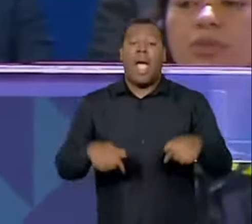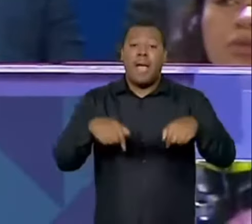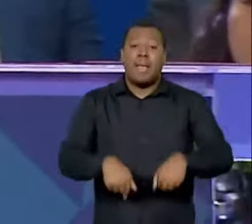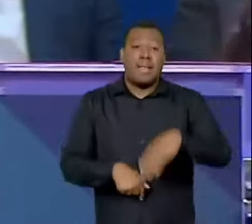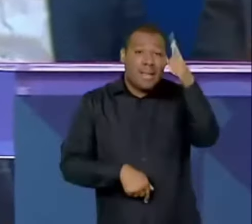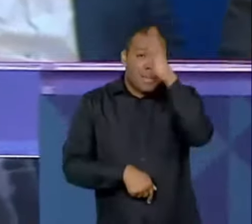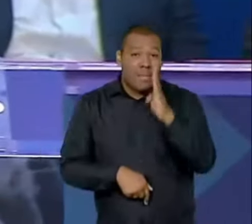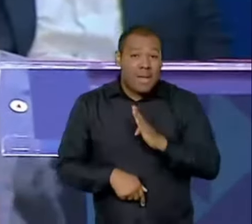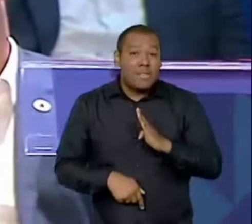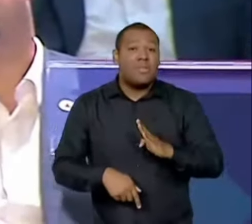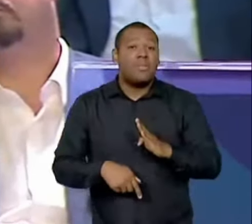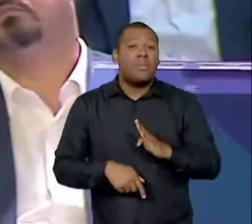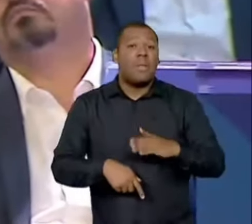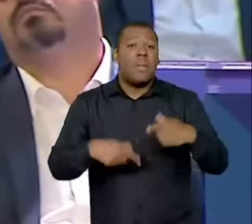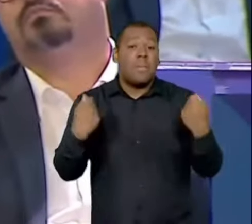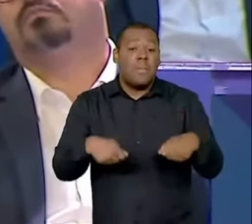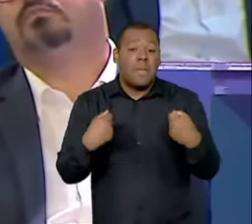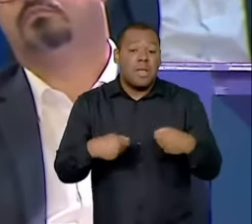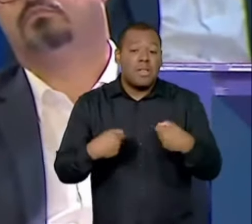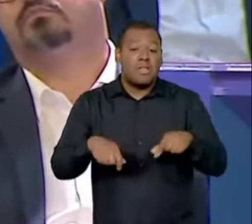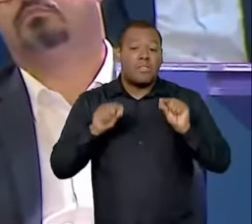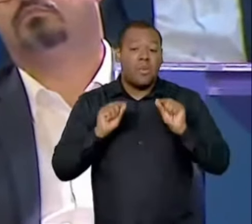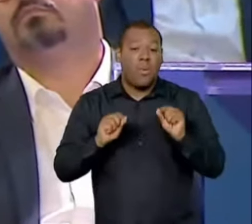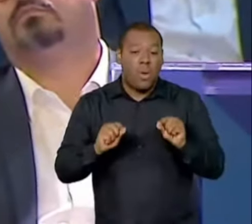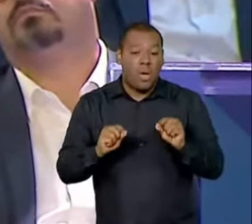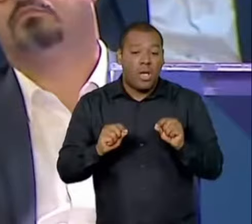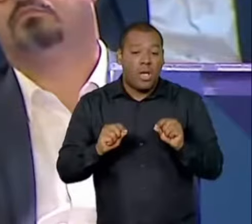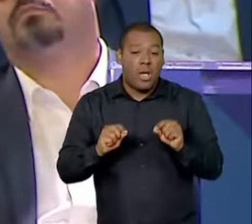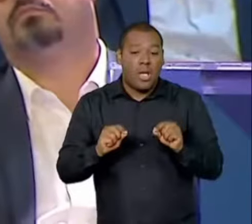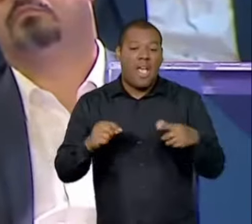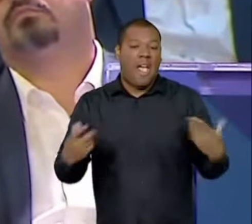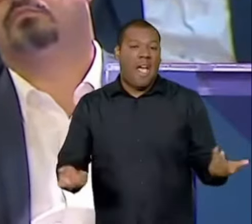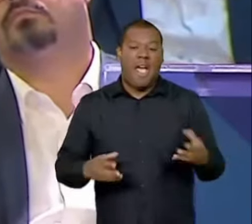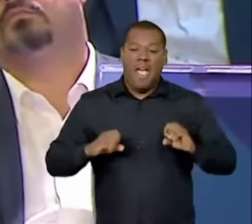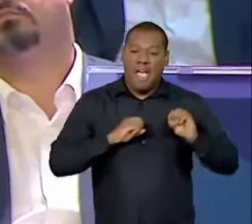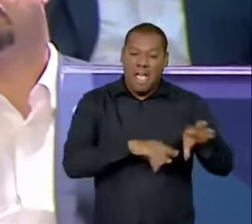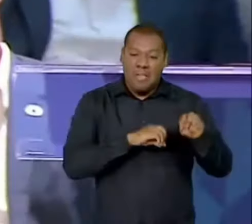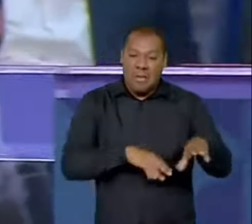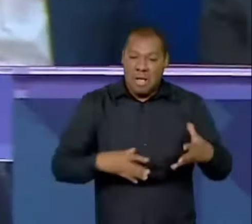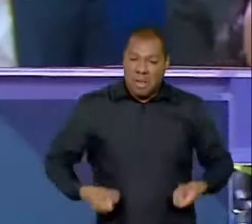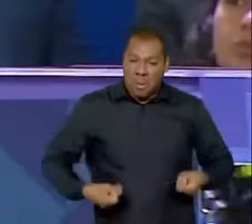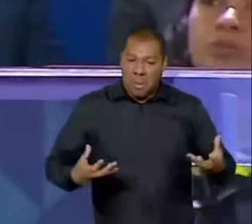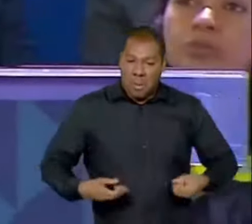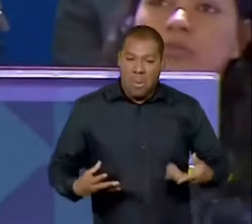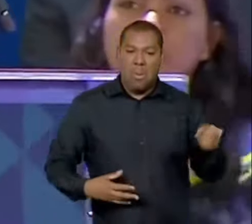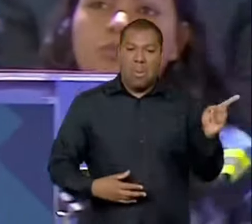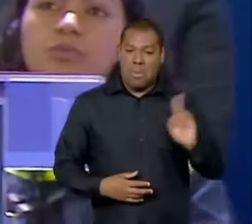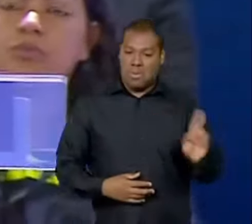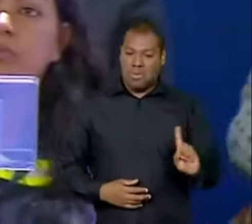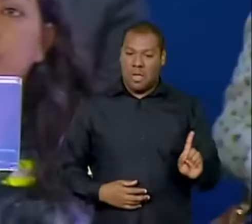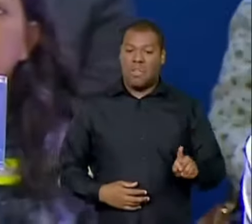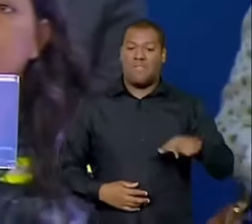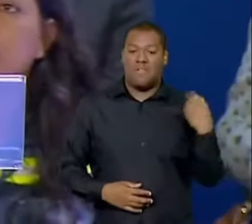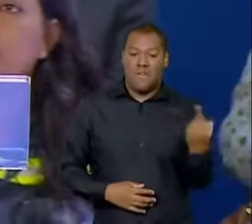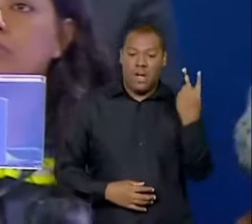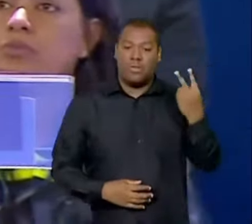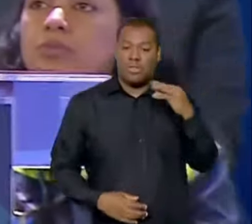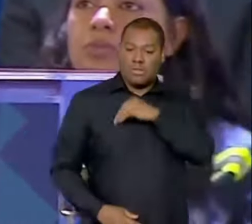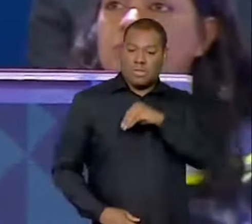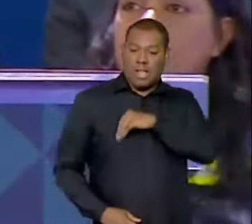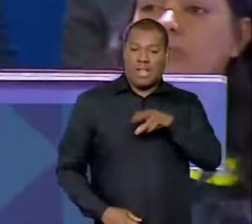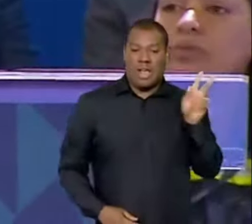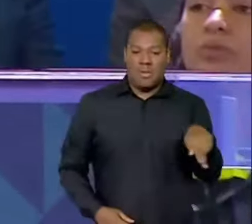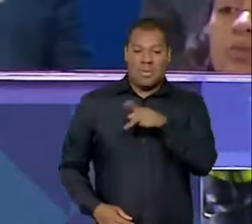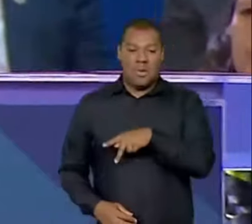Brasil com a ideia de que investir em educação é custo, melhorar salário de professor é custo, melhorar salário